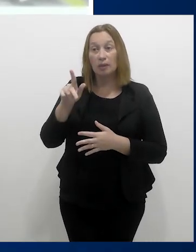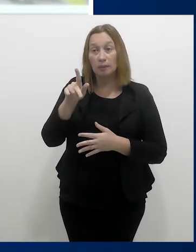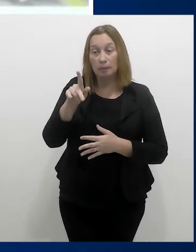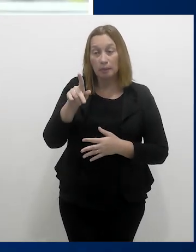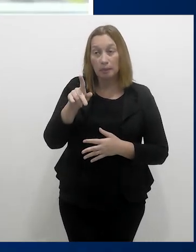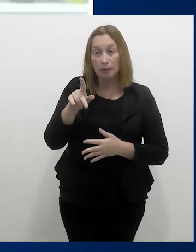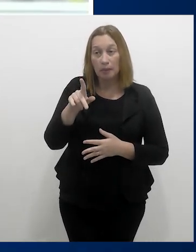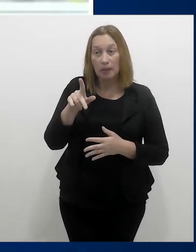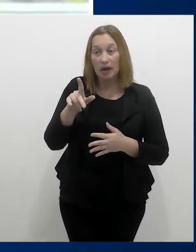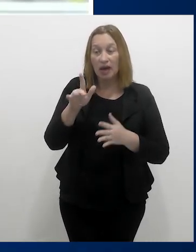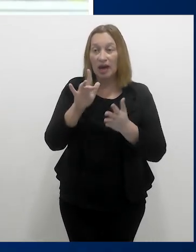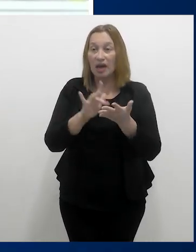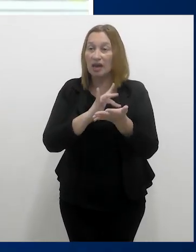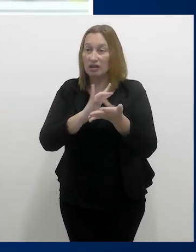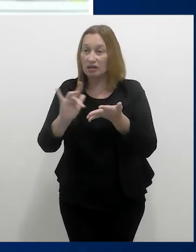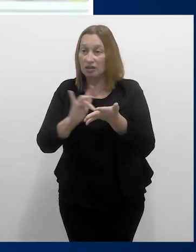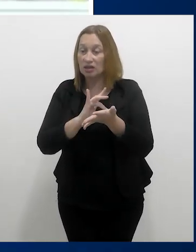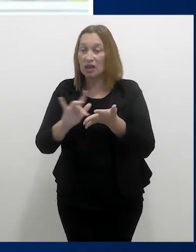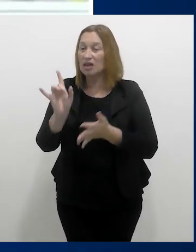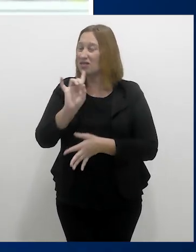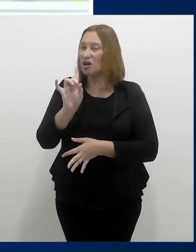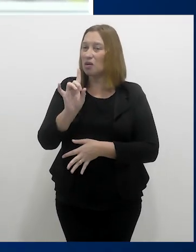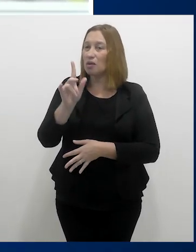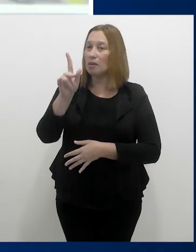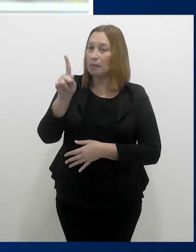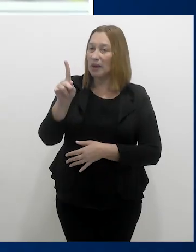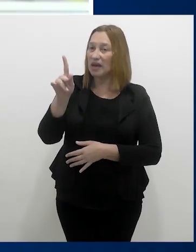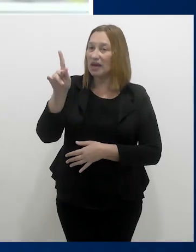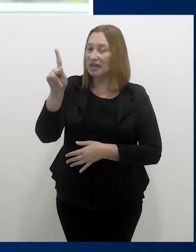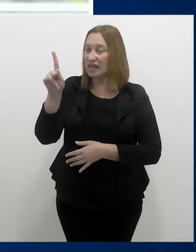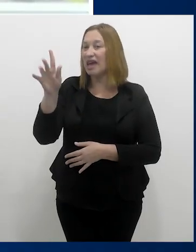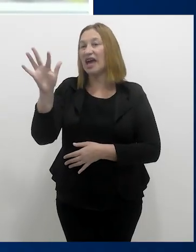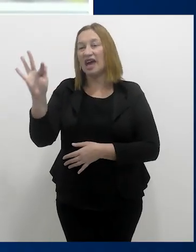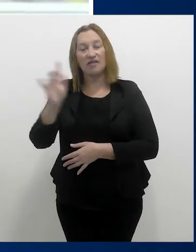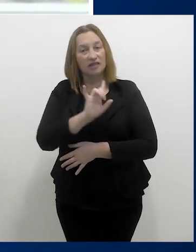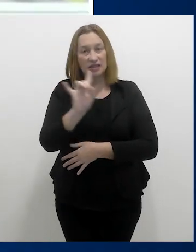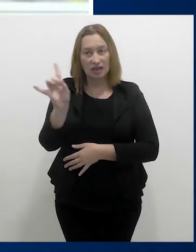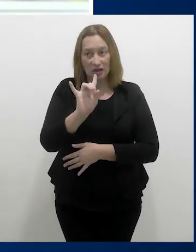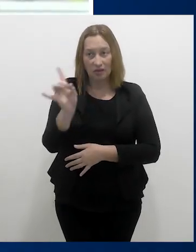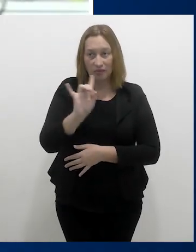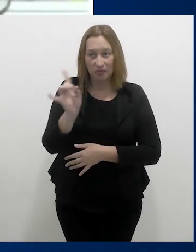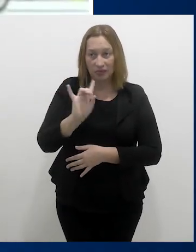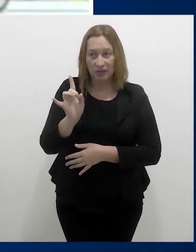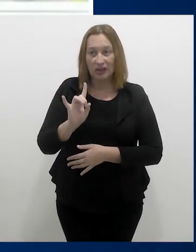Kindle. A gente não pega PDF, nada. Afinal, a gente